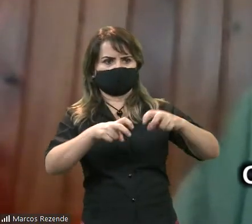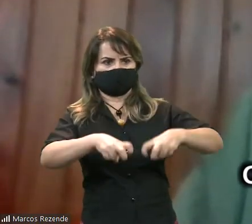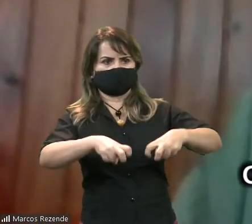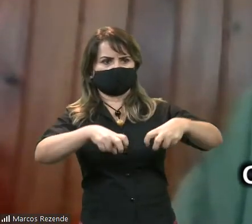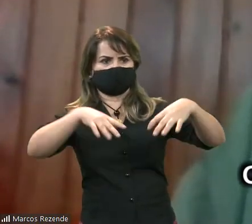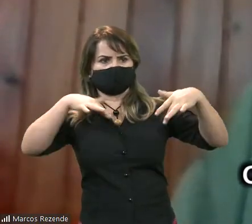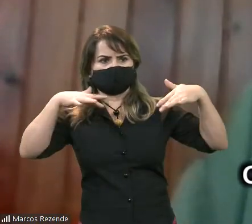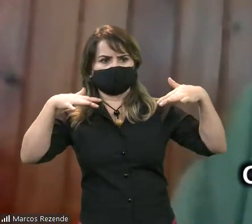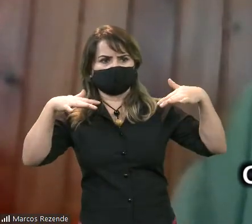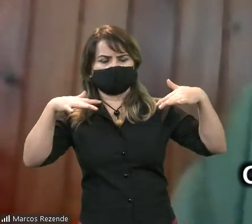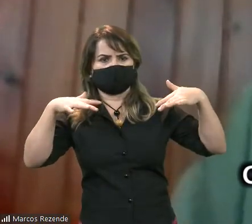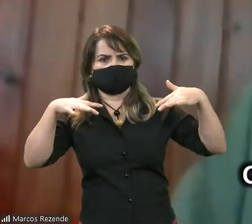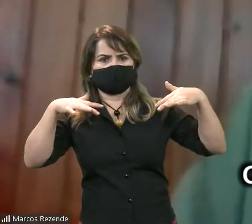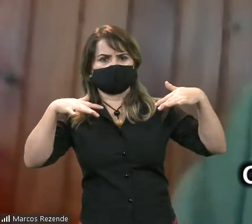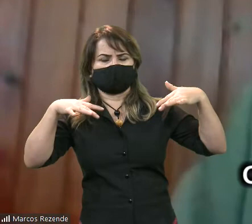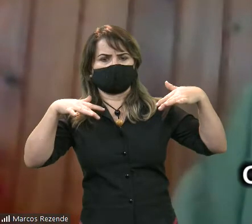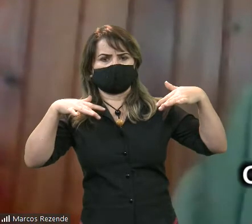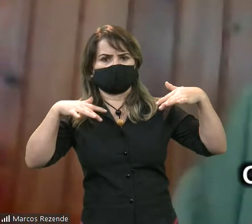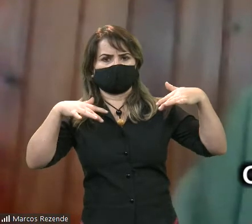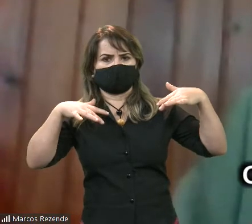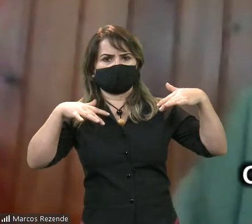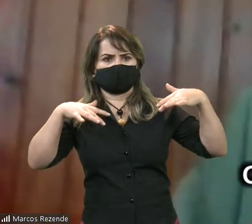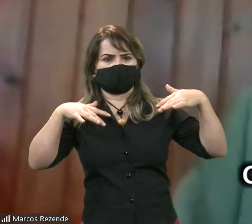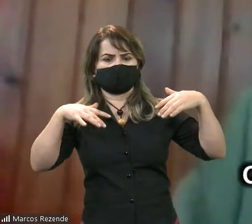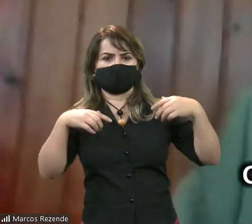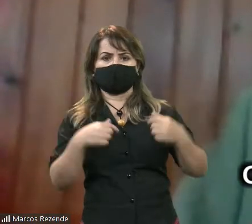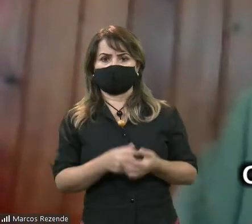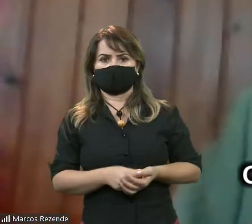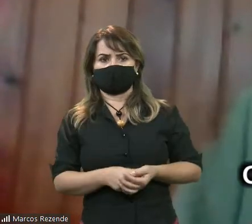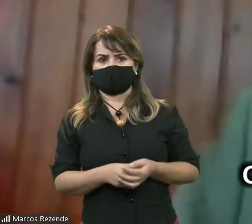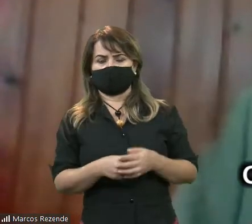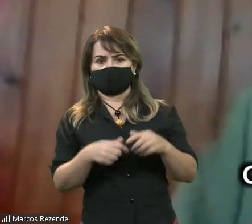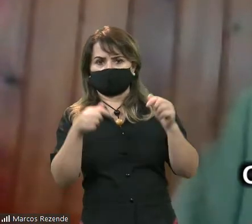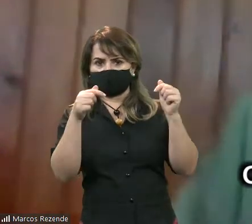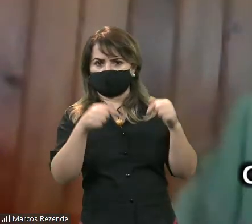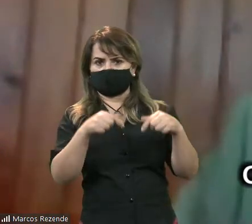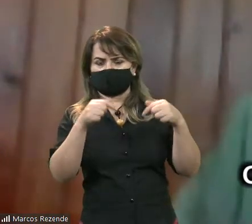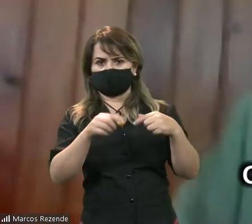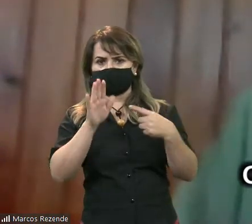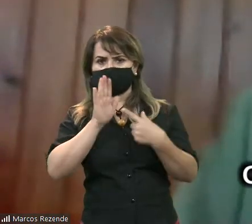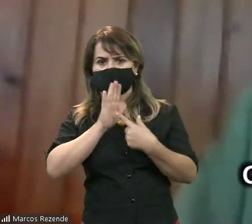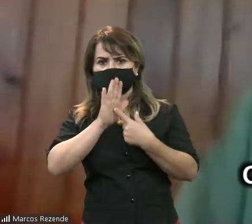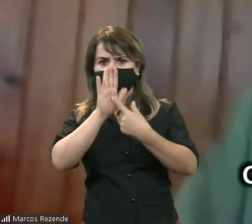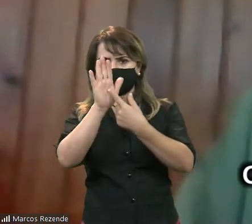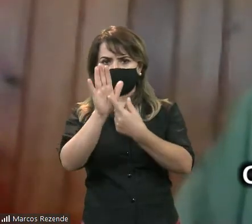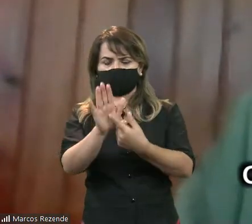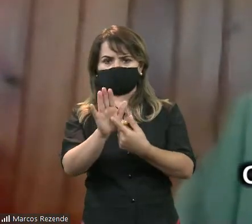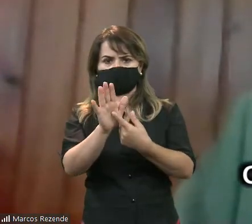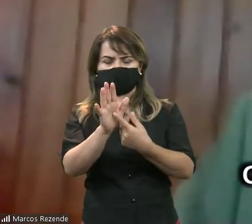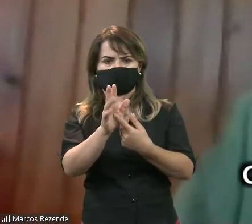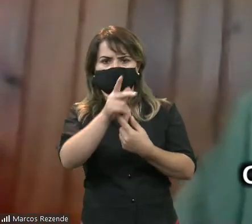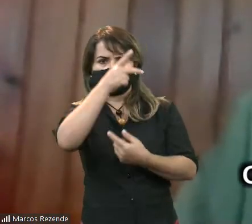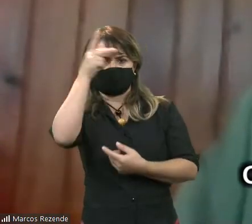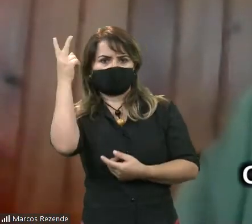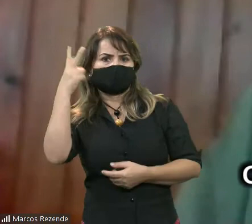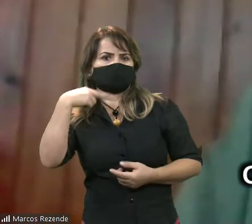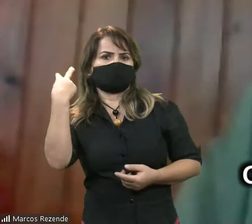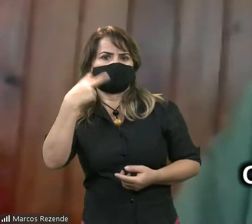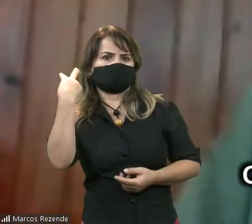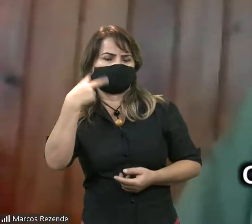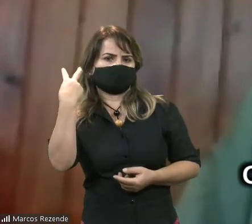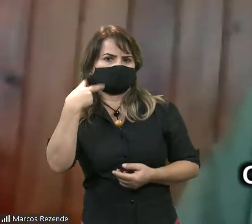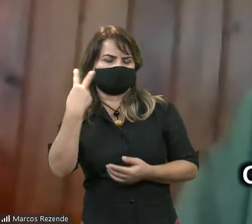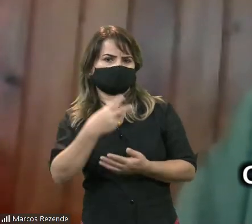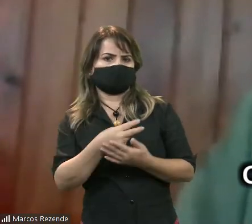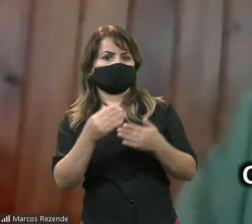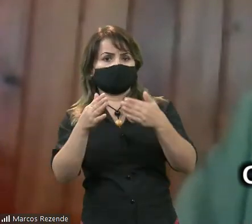o plenário, com a devida vênia à manifestação dos vereadores, com